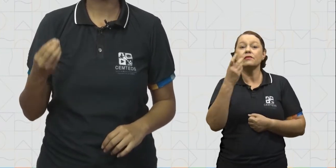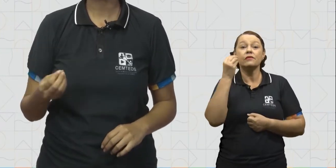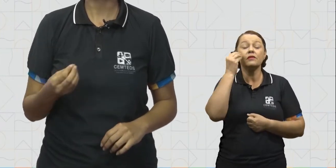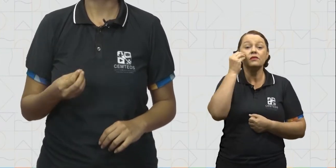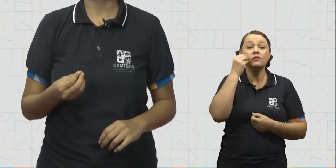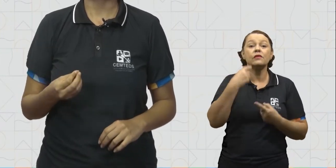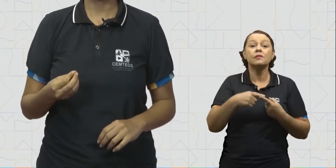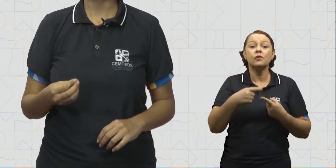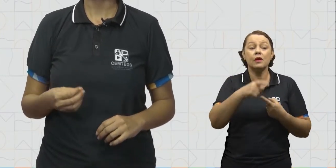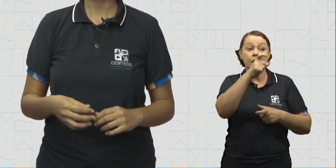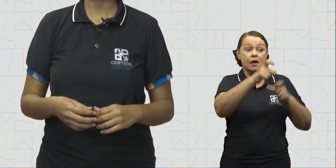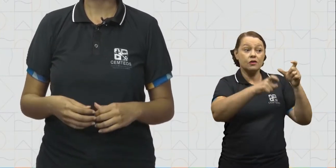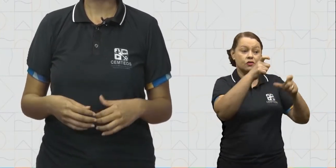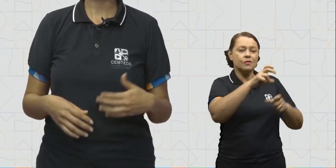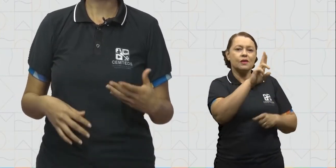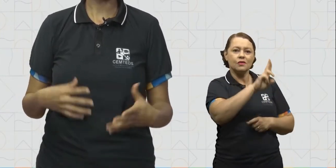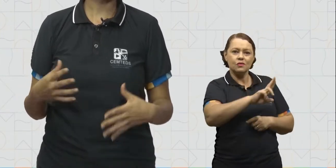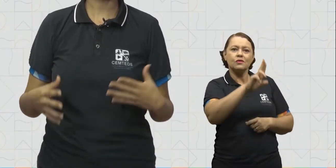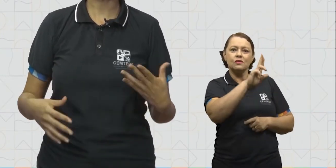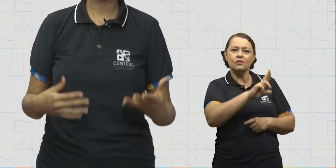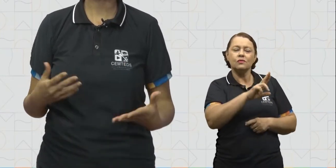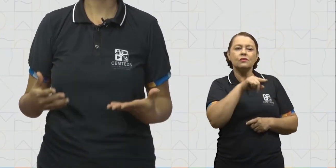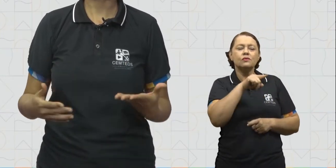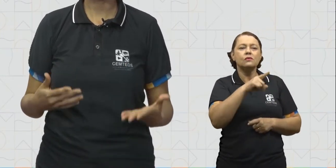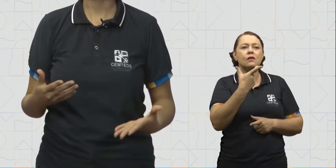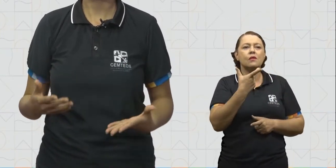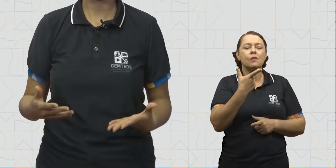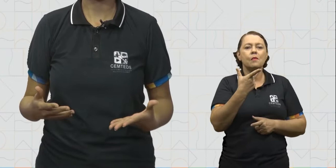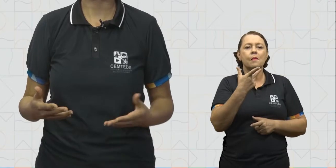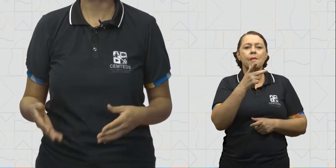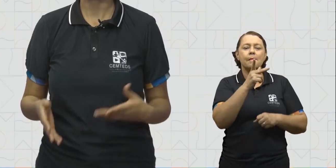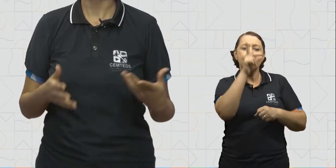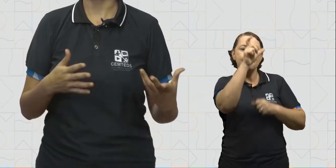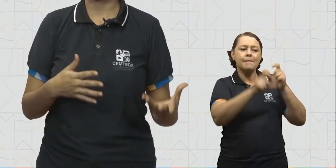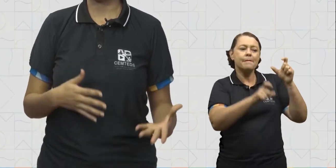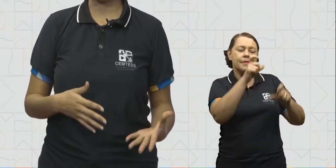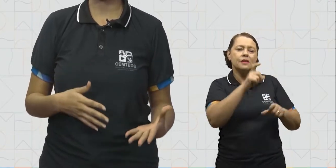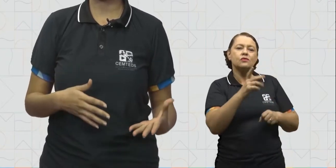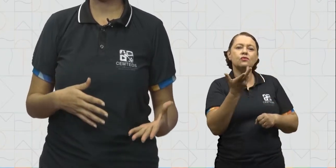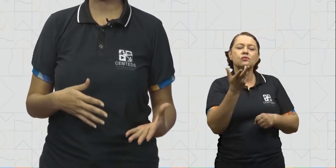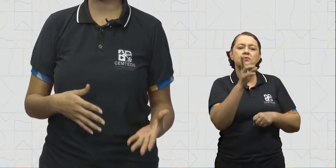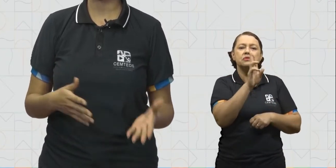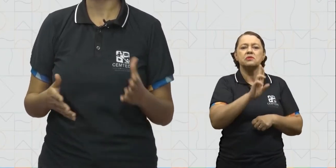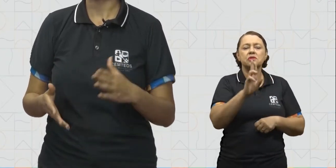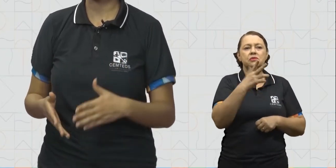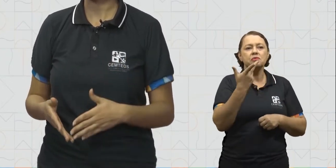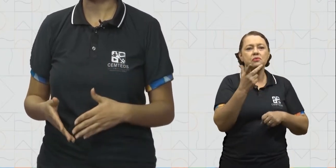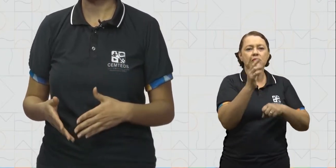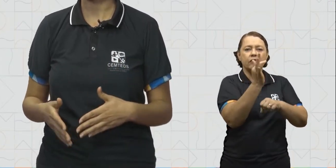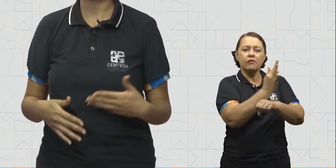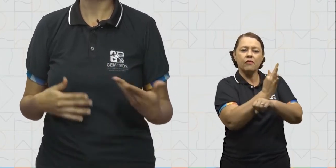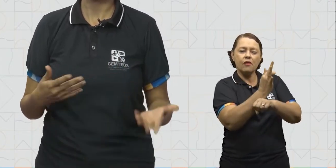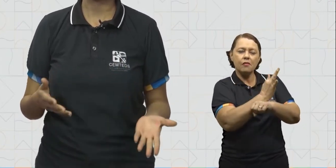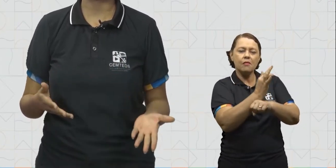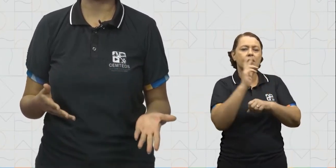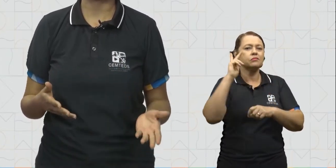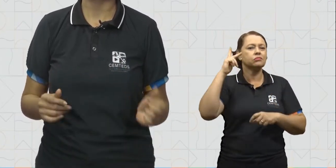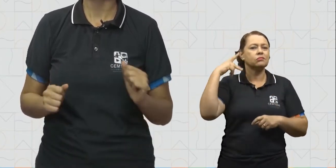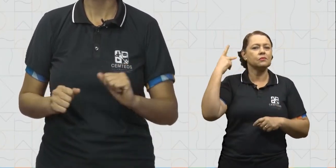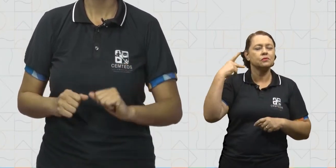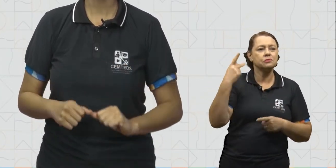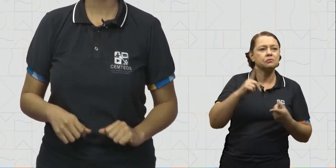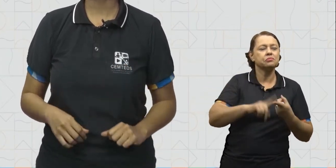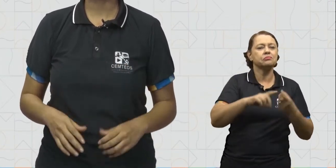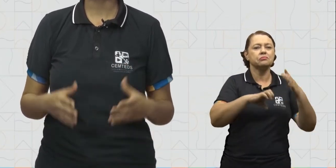porque quem usa esse pronome são pessoas que estão em situações mais formais, como reuniões políticas, de empresas, etc.